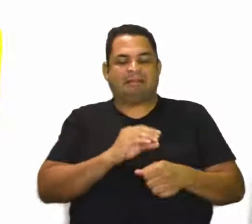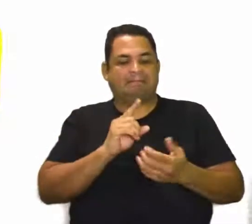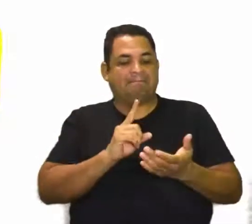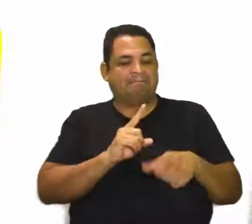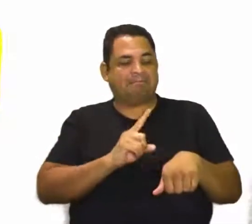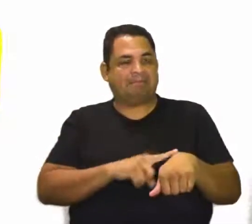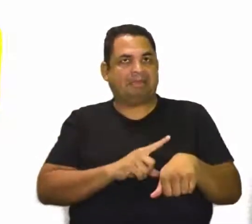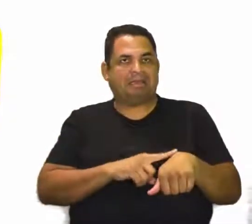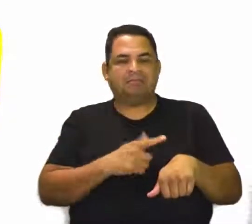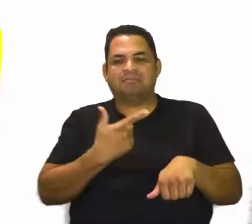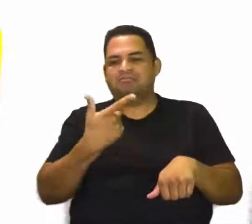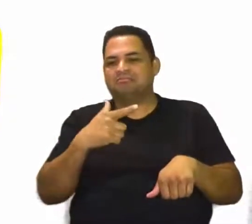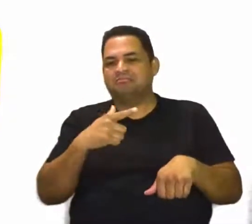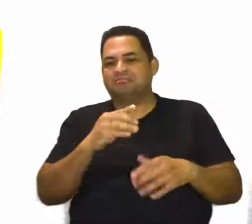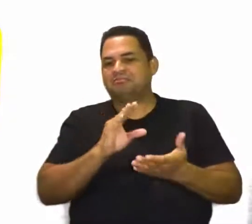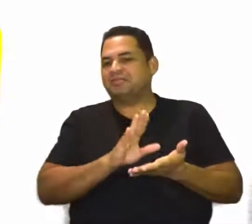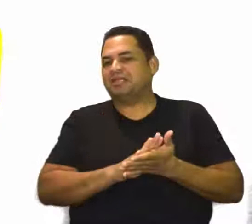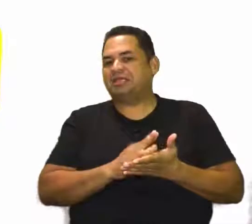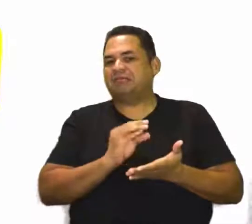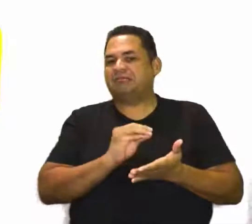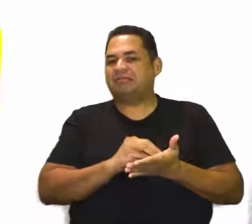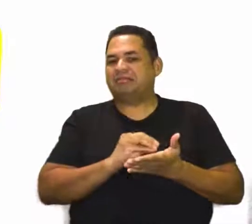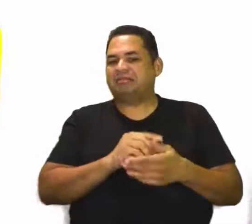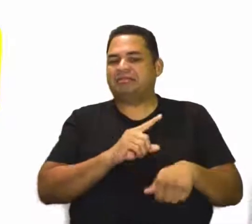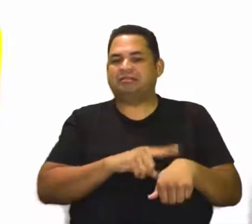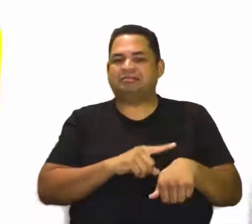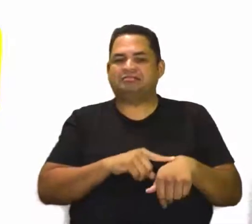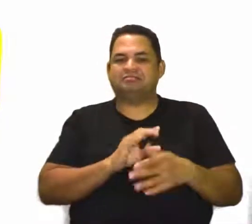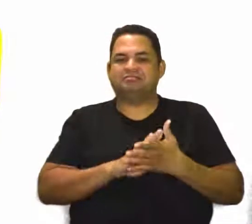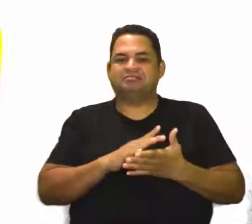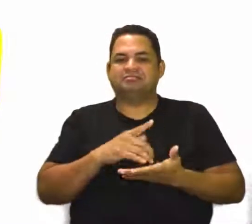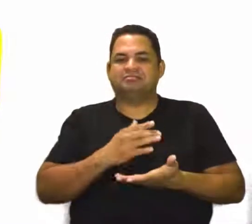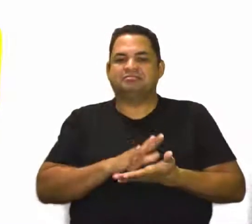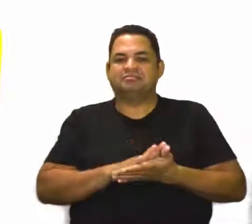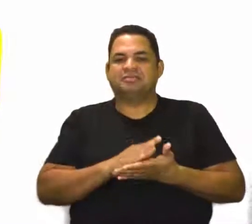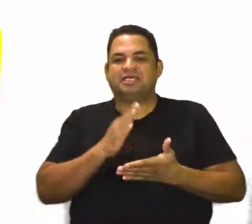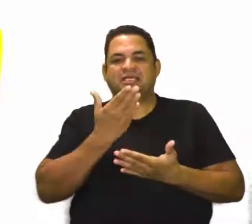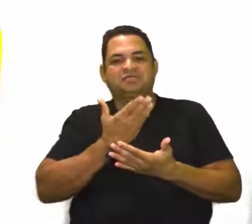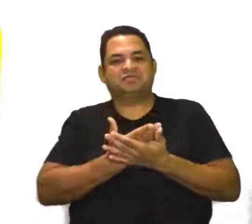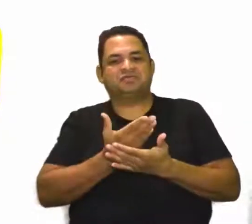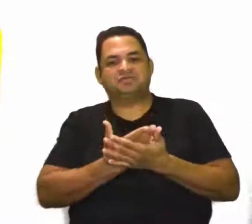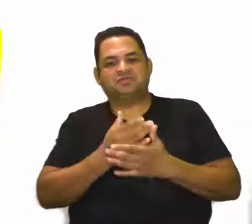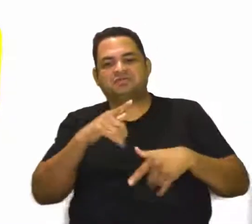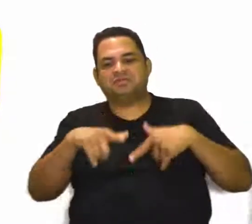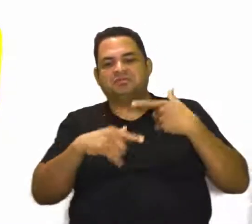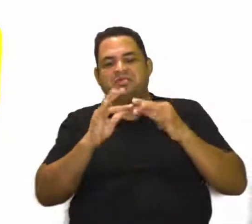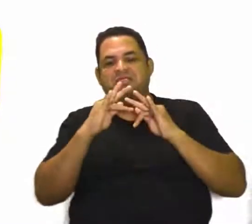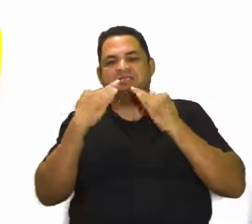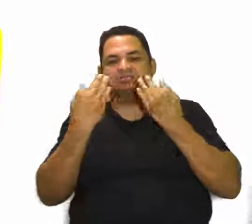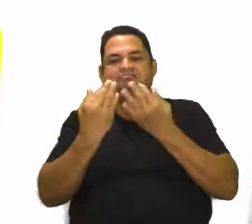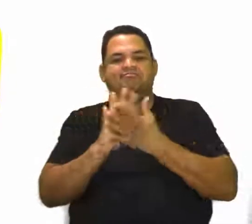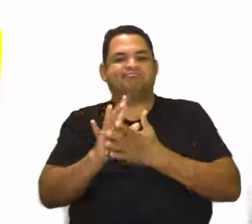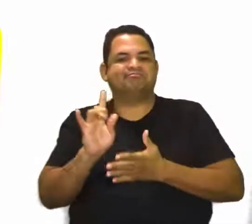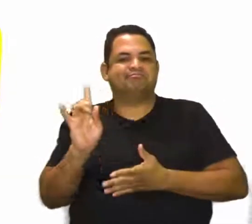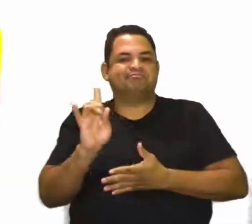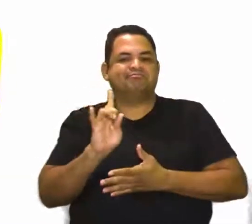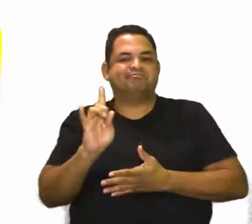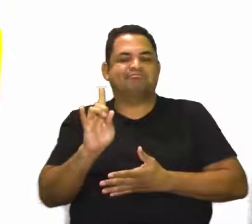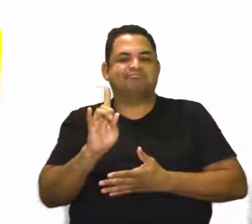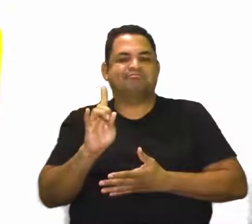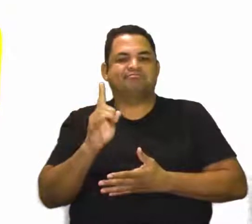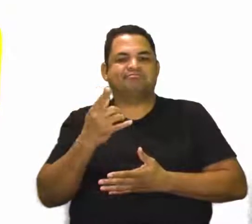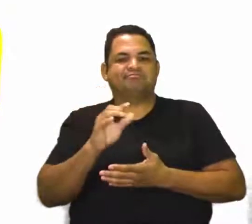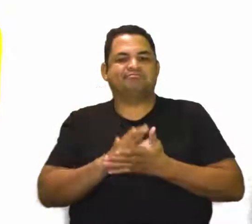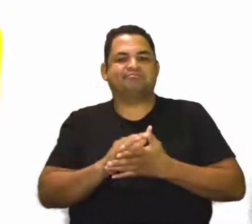tempo. Então, priorizou, né, outras coisas, o estudo, o trabalho, a família, mas não vai